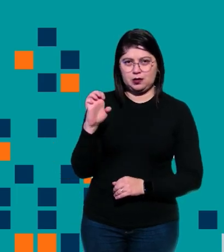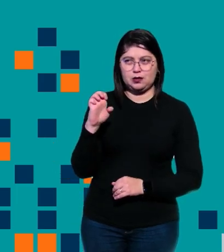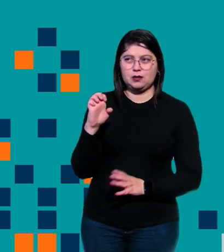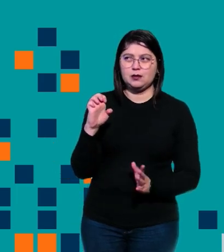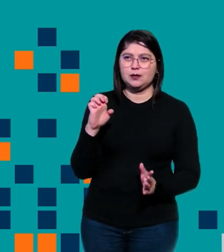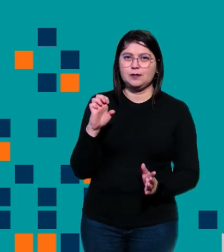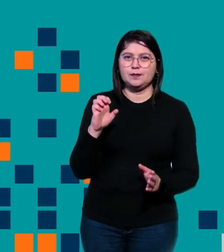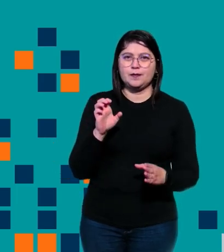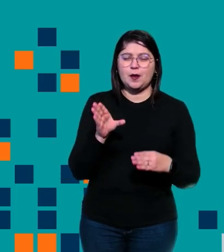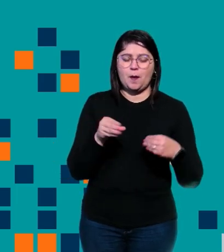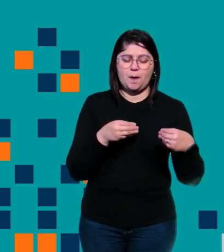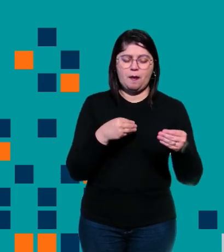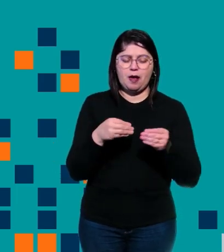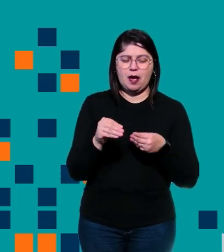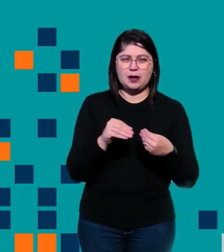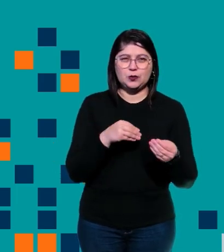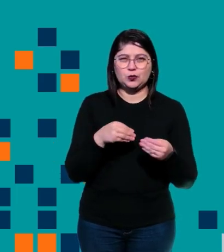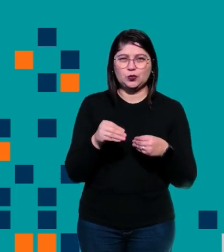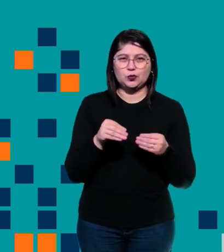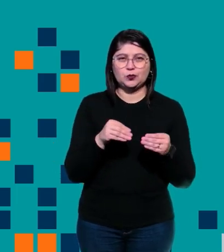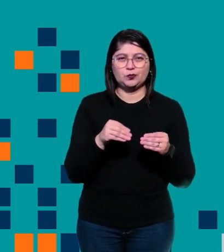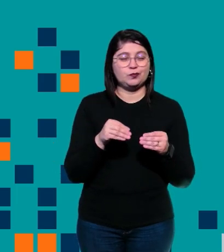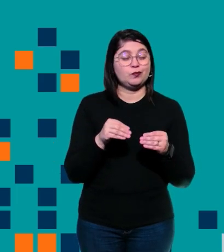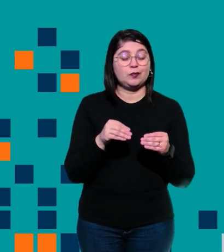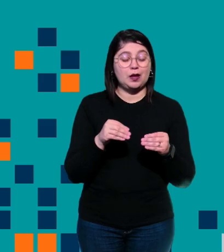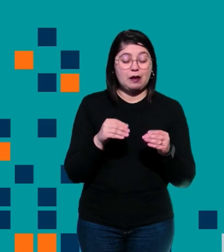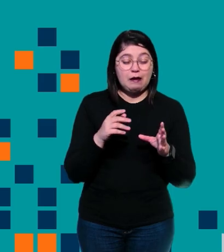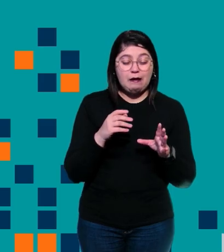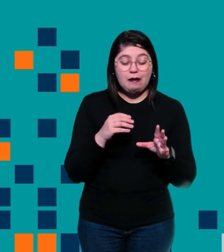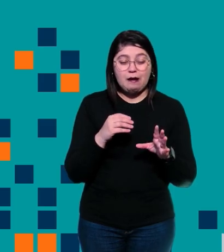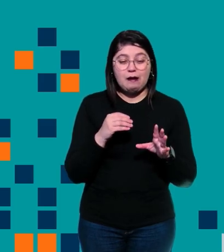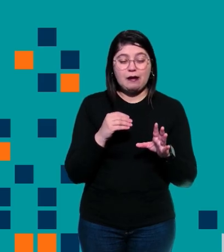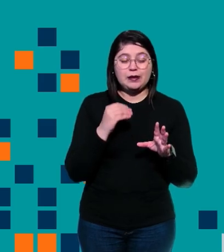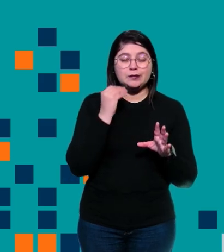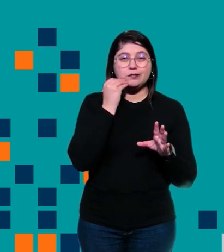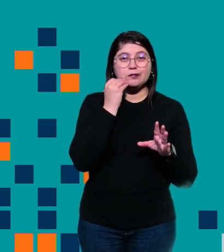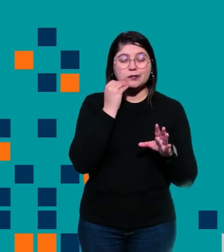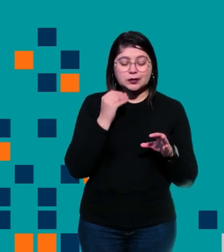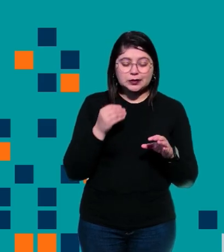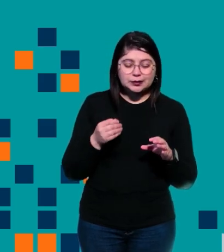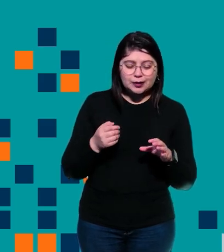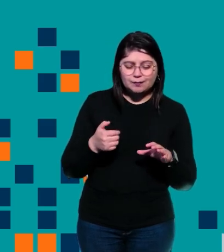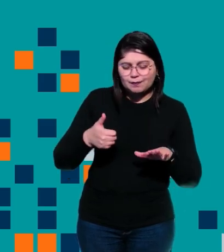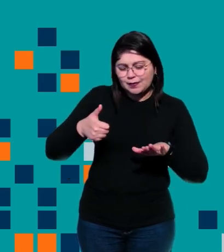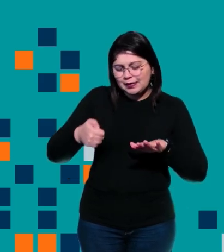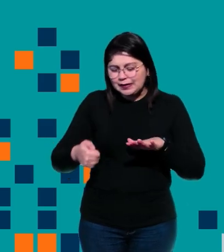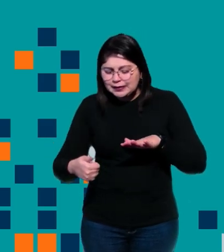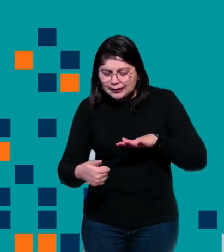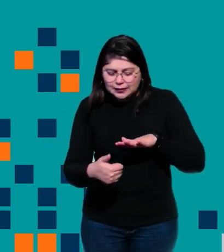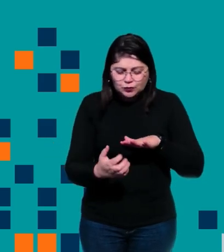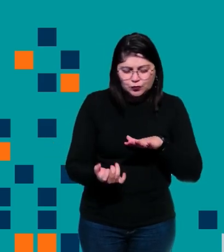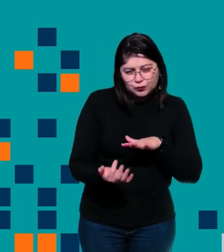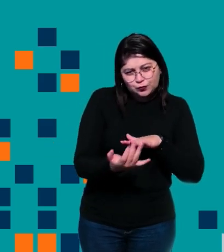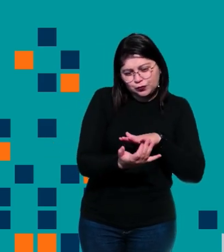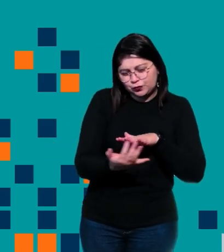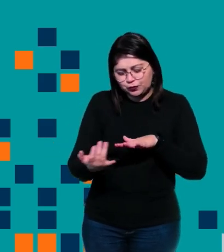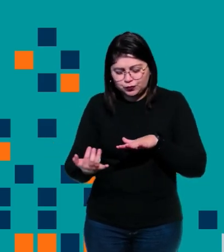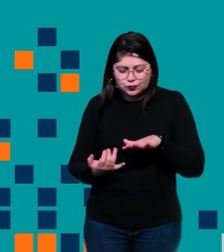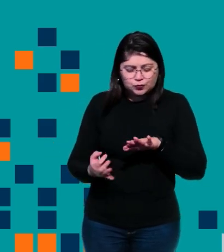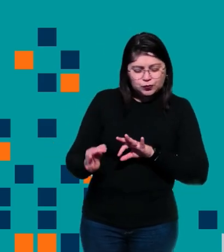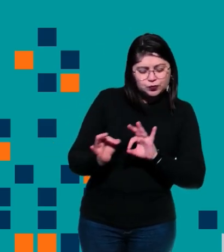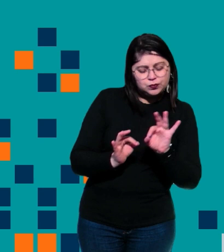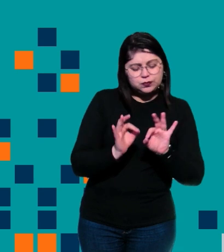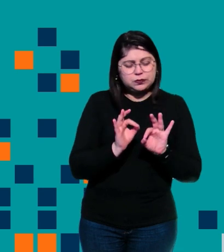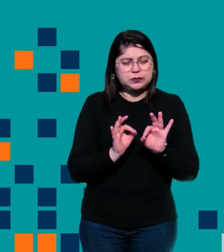daquilo? E deformou. A gente, na verdade, pegou o isqueiro e deu uma queimada, assim, e quando botou em cima e viu que